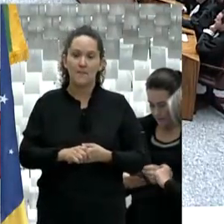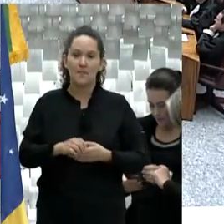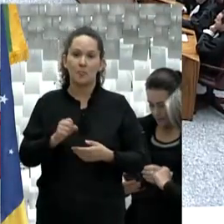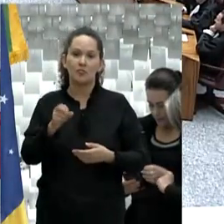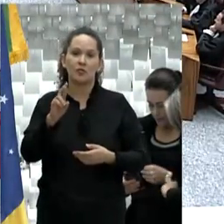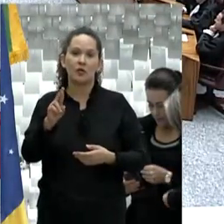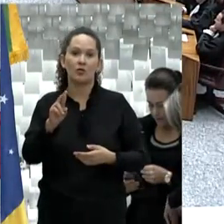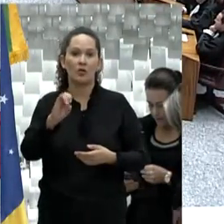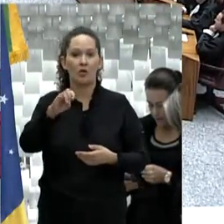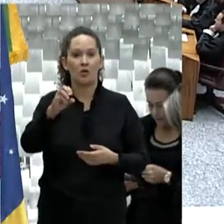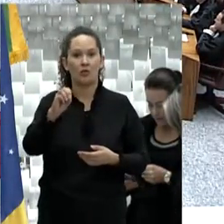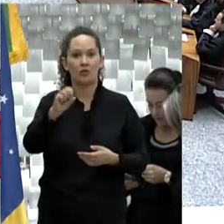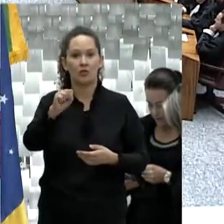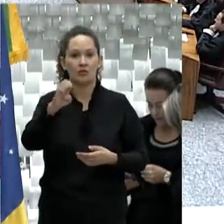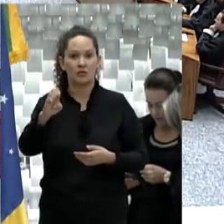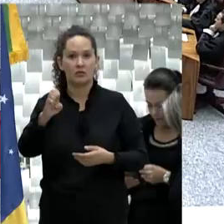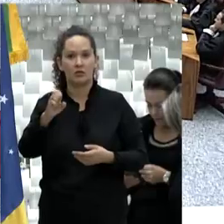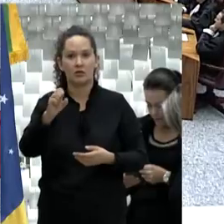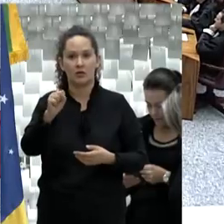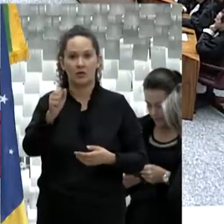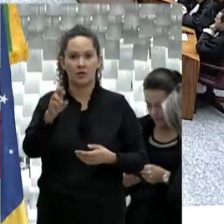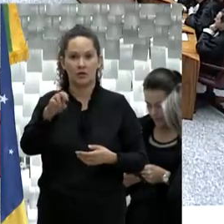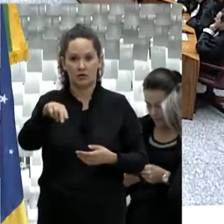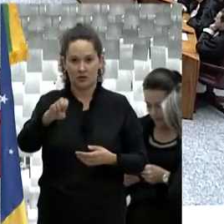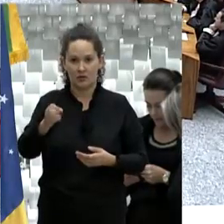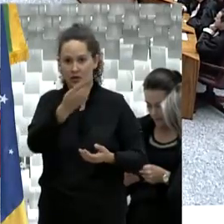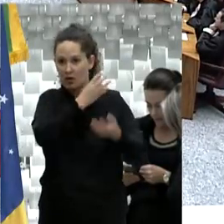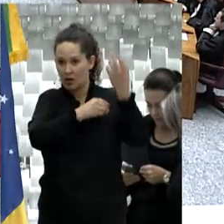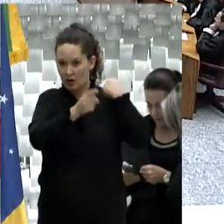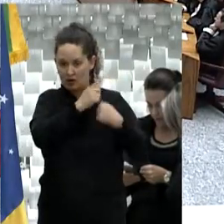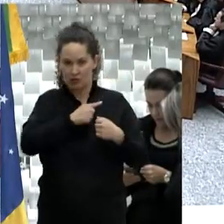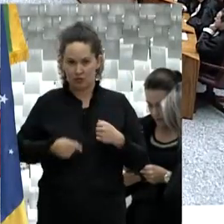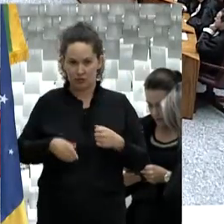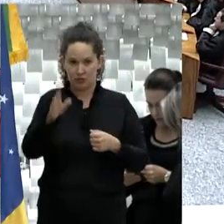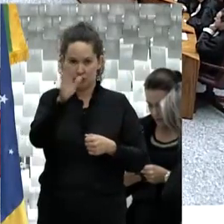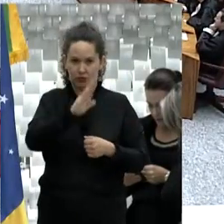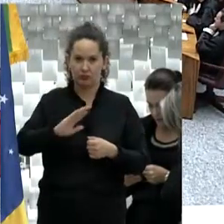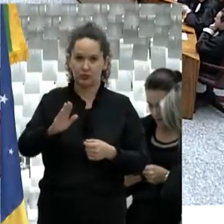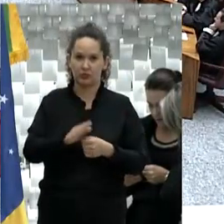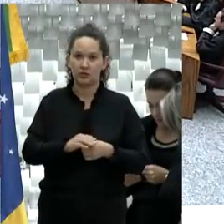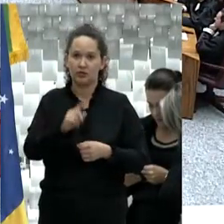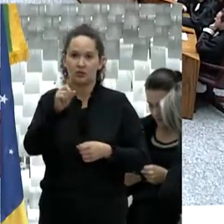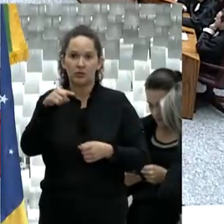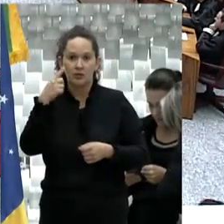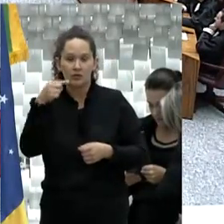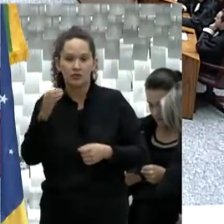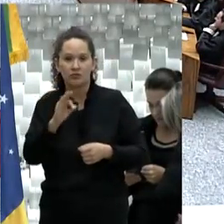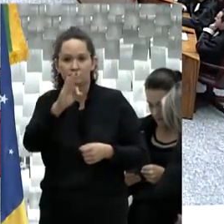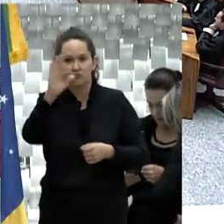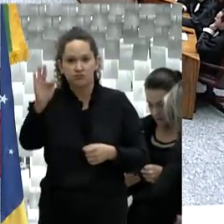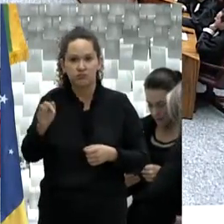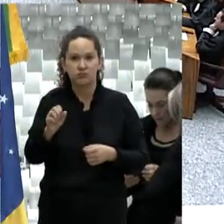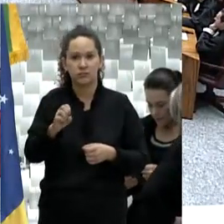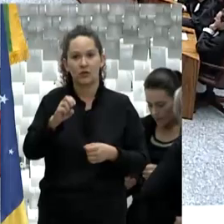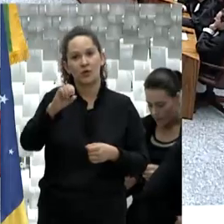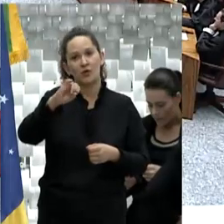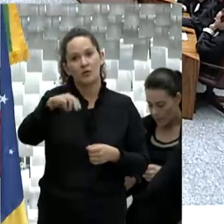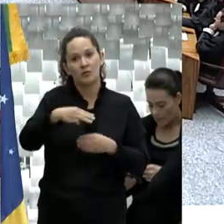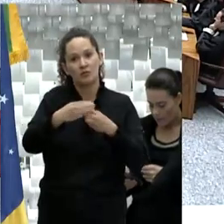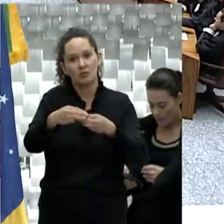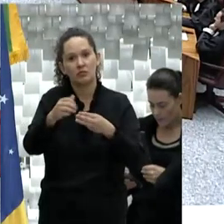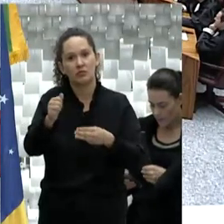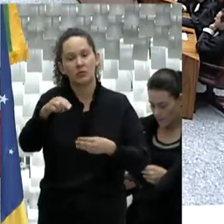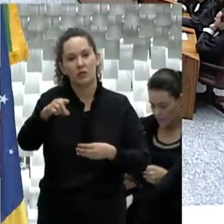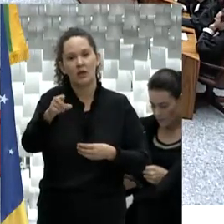senhor José Sarney, presidente da República. Senhor Advogado-Geral da União, ministro André Luiz de